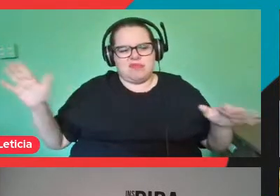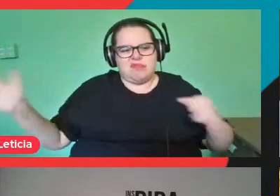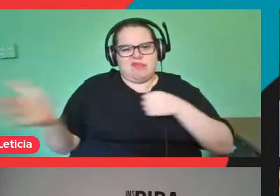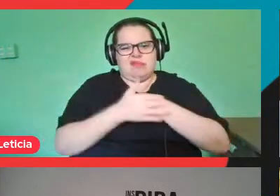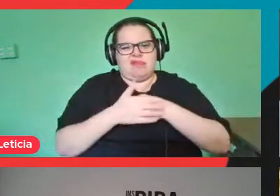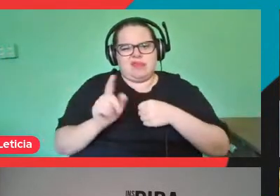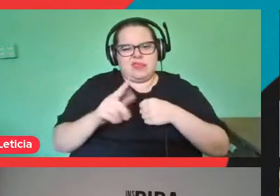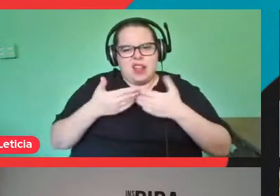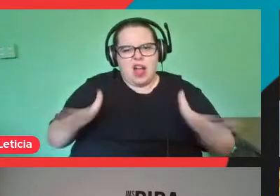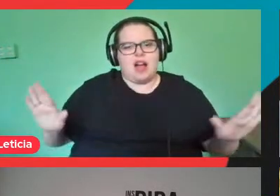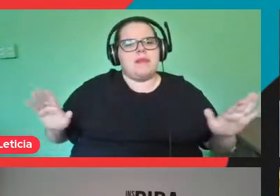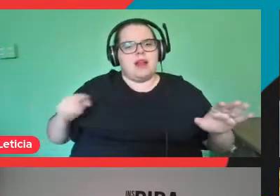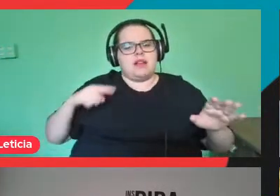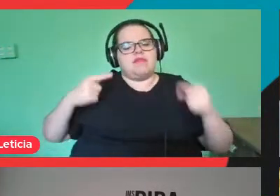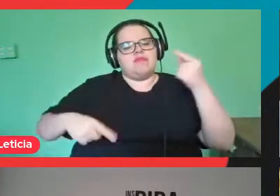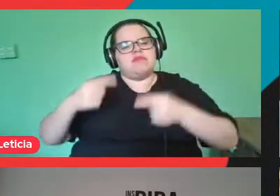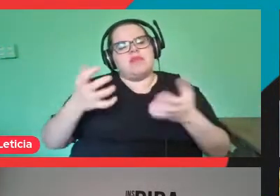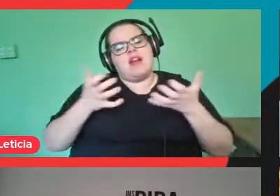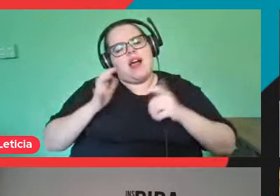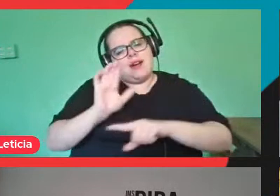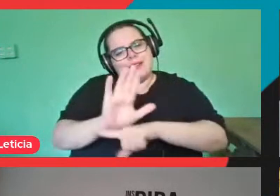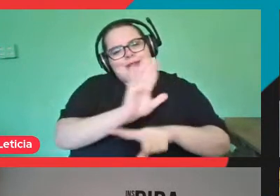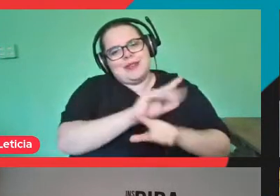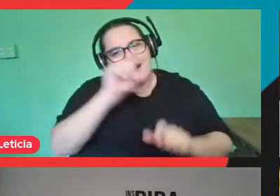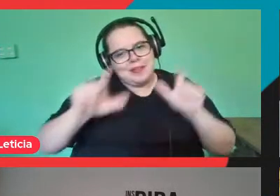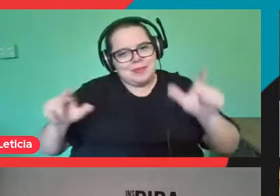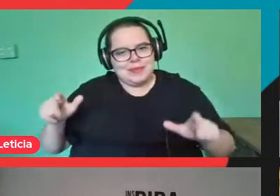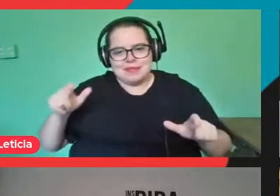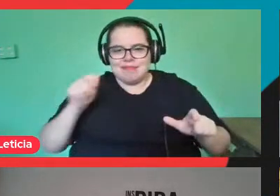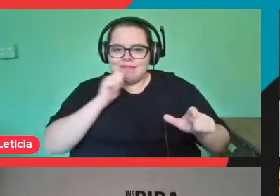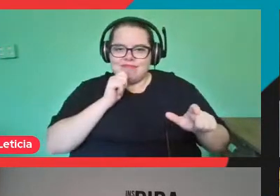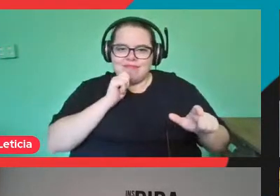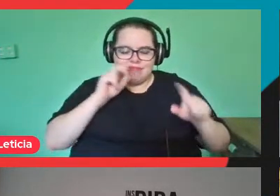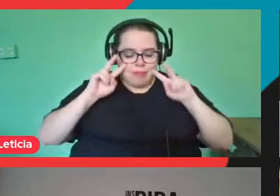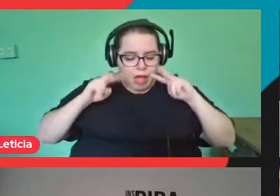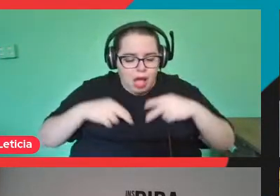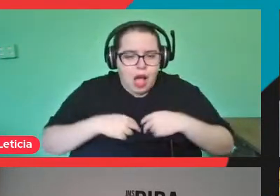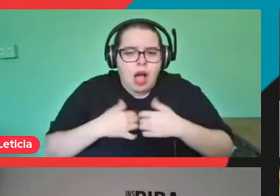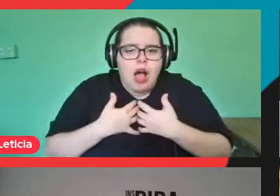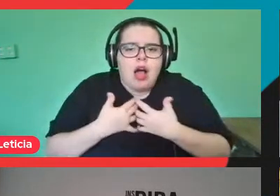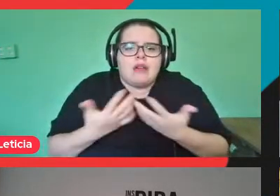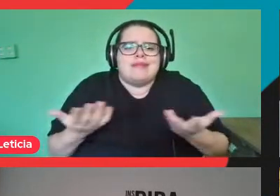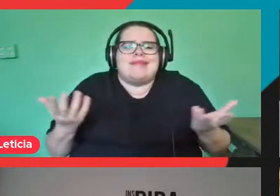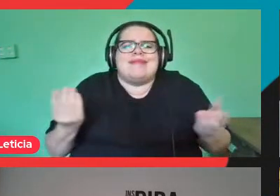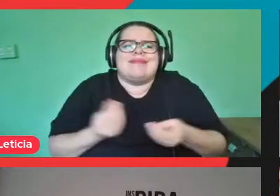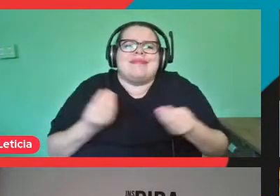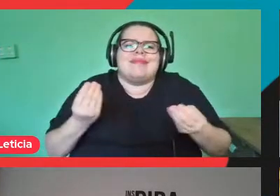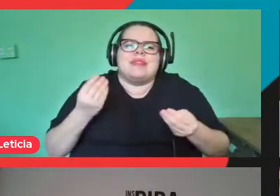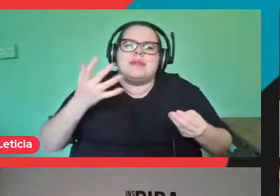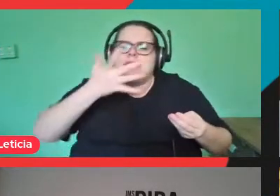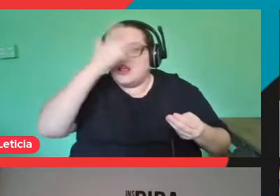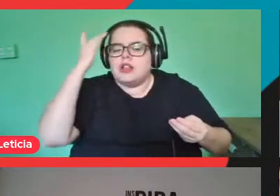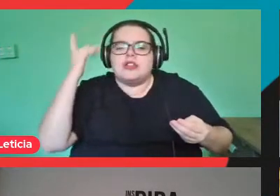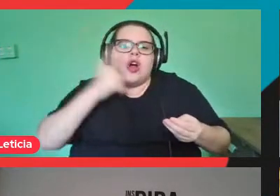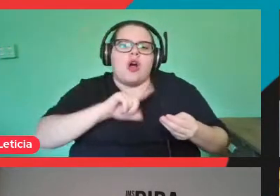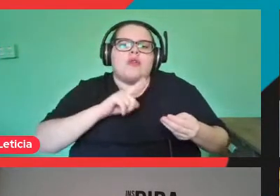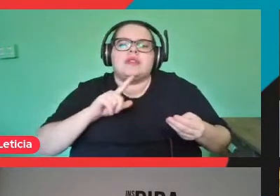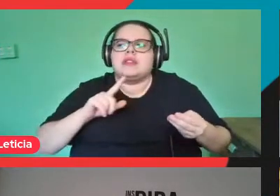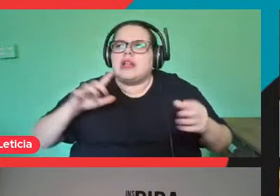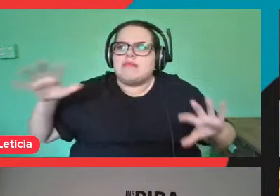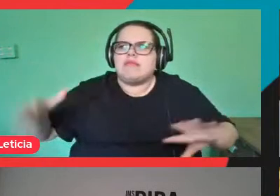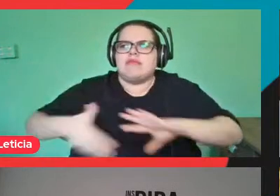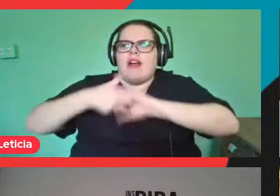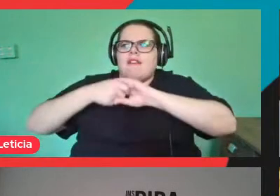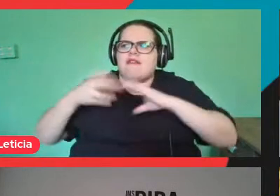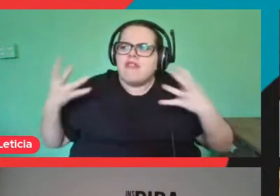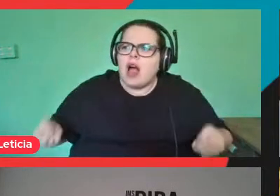poder ajudar essas pessoas, né, que ainda não conseguem. Eu quero quem já consegue chegar, dar as mãos e falar, então